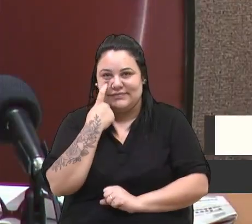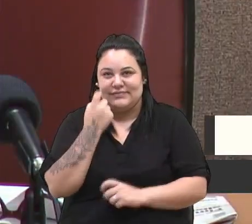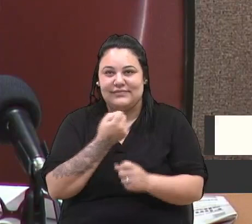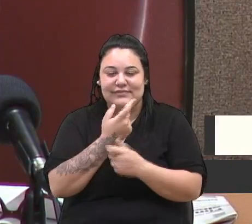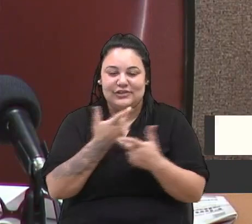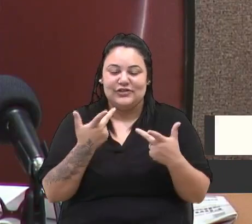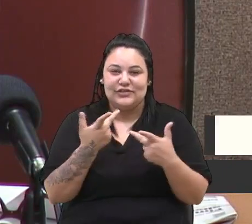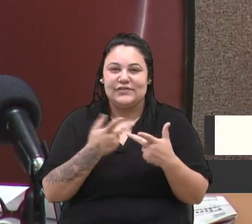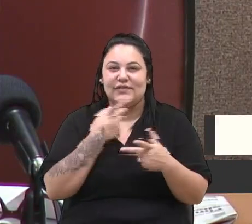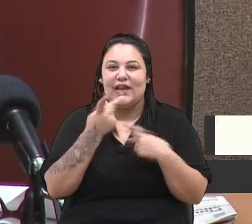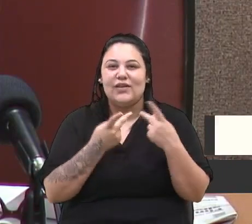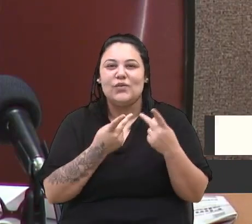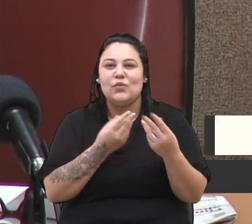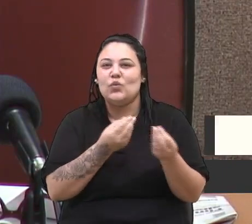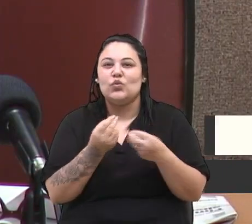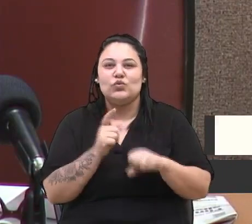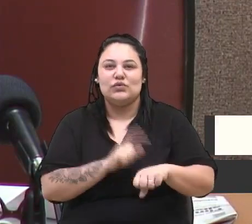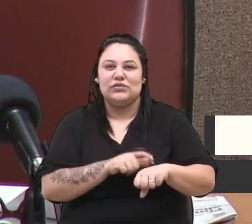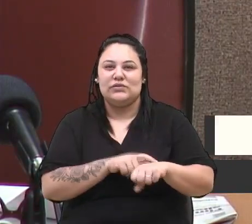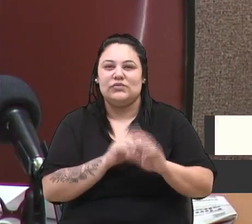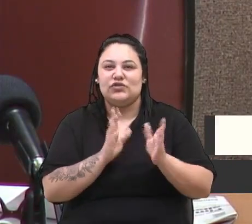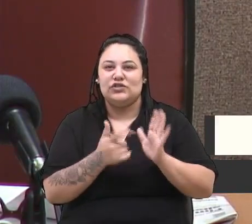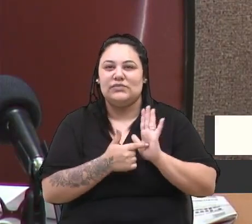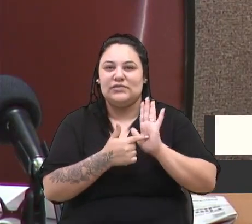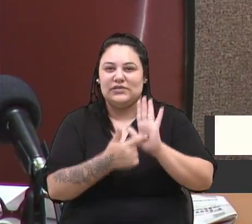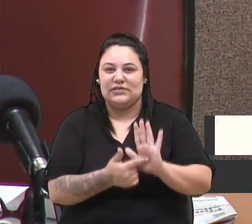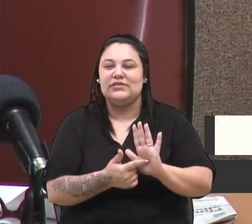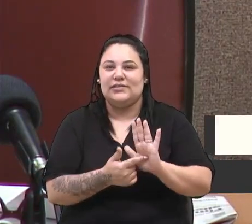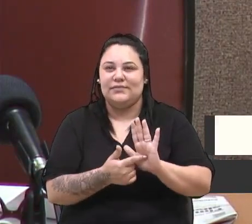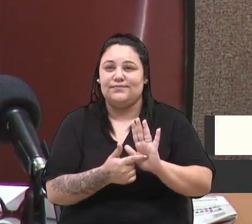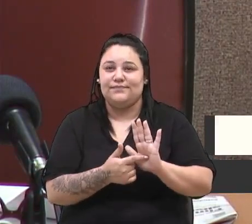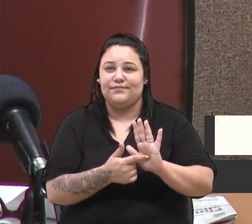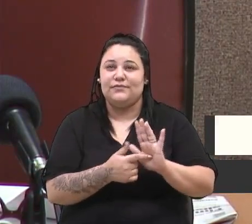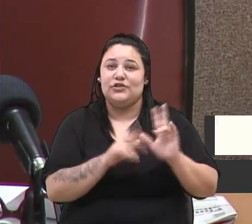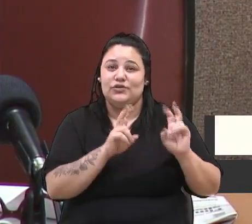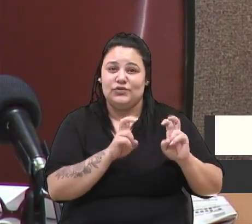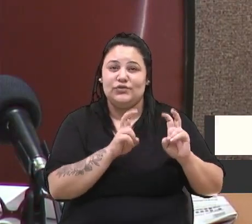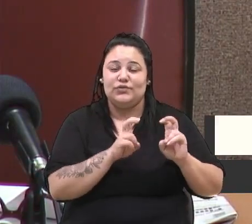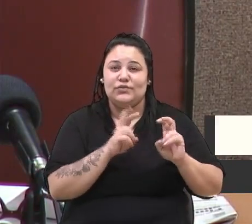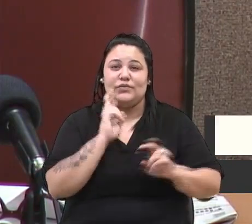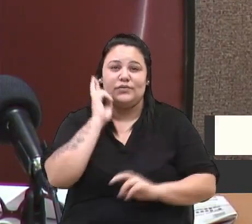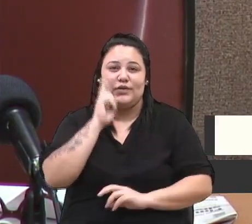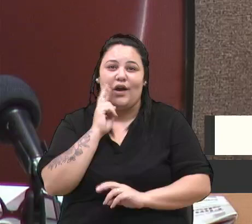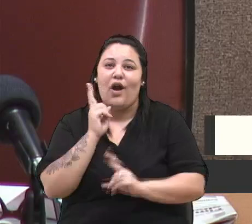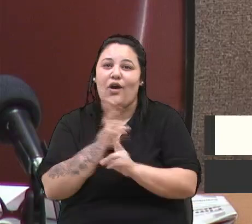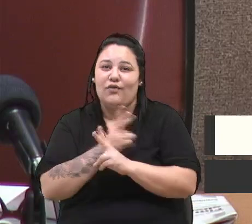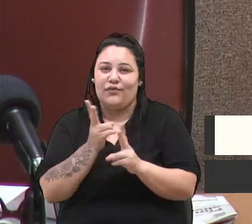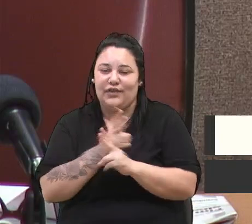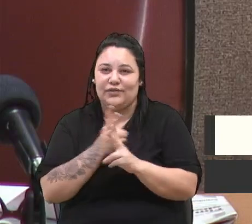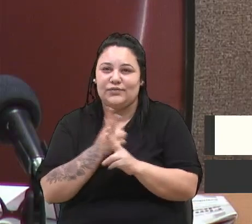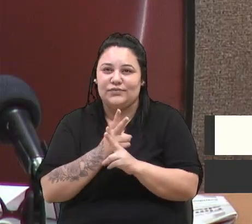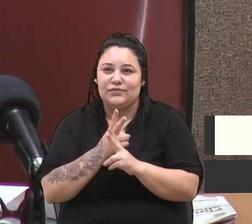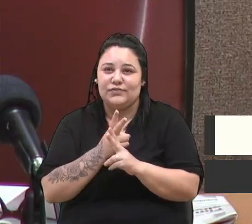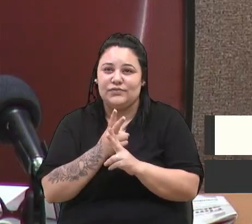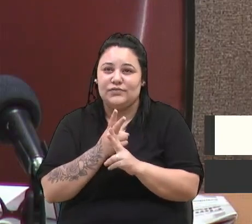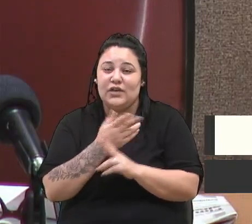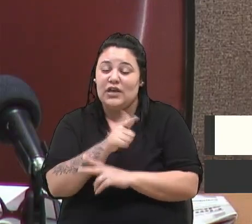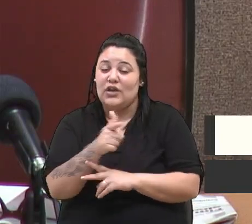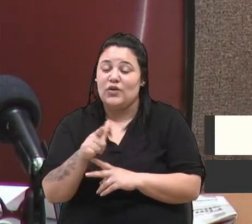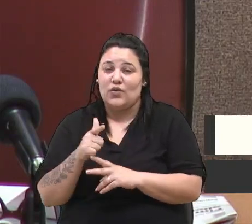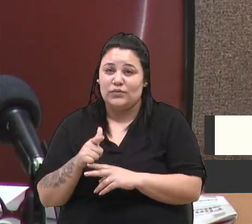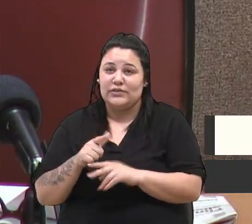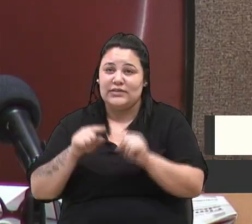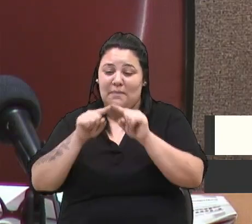também. Apresentei a questão da Rosa dos Ventos e todas as outras placas de monumentos que nós não temos mais em Caxias, e eu sempre faço comparação,